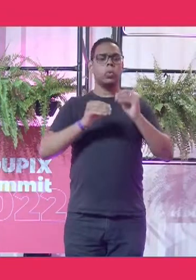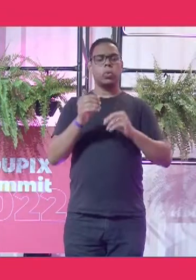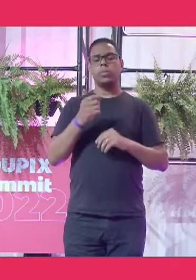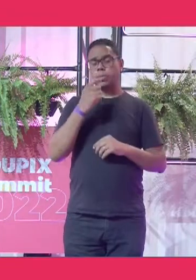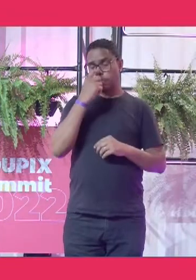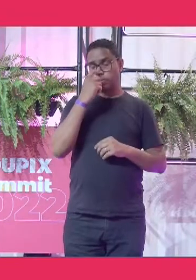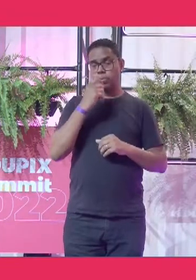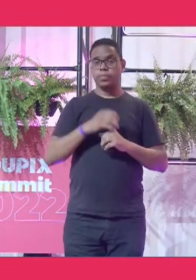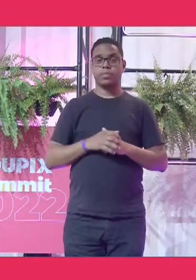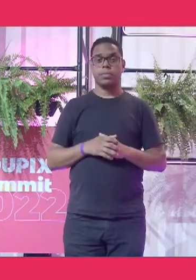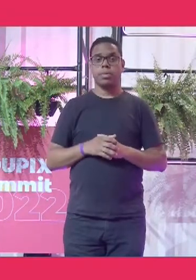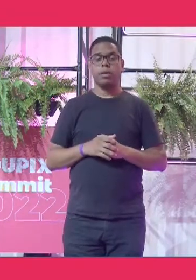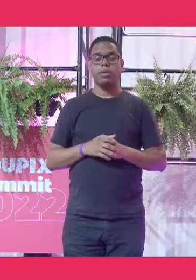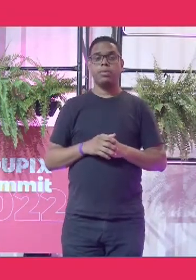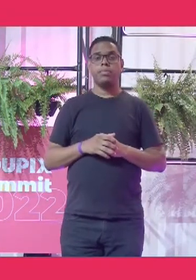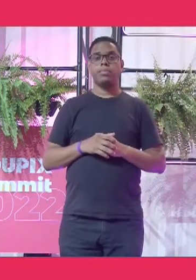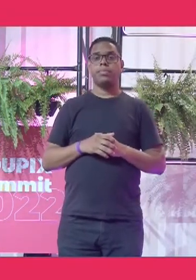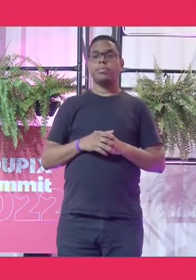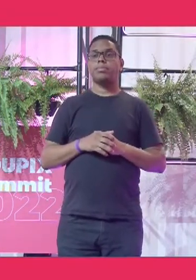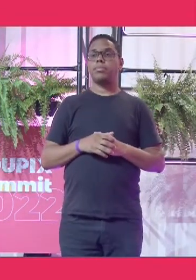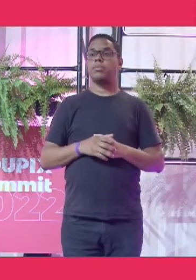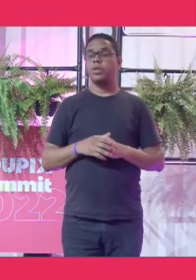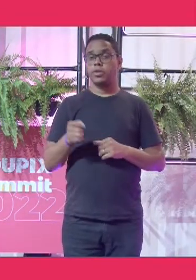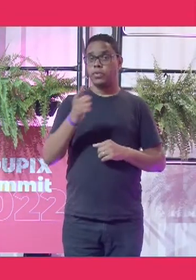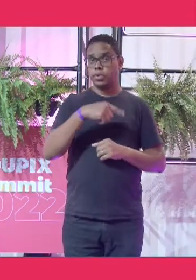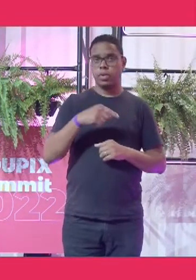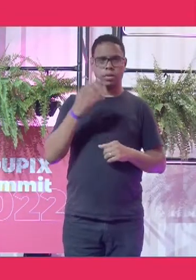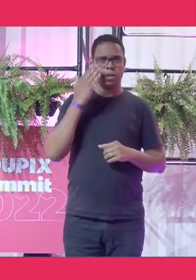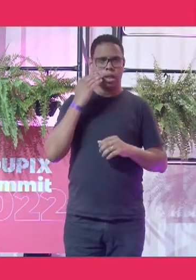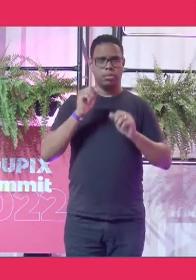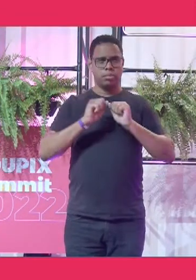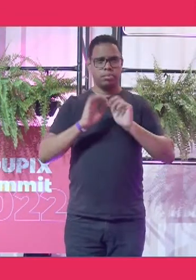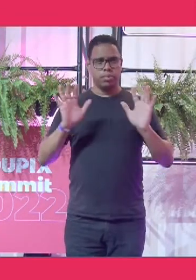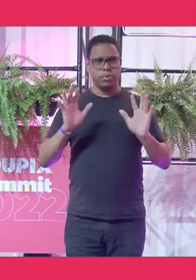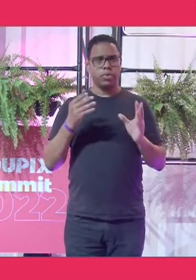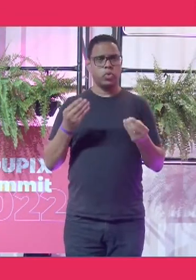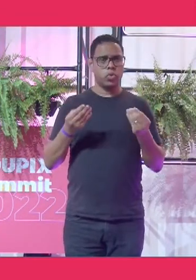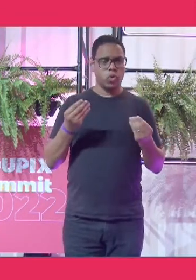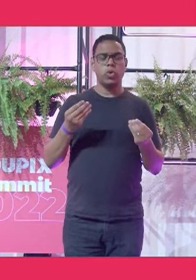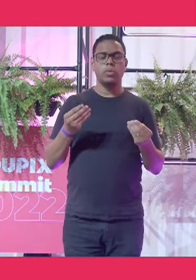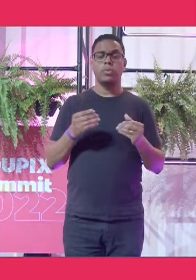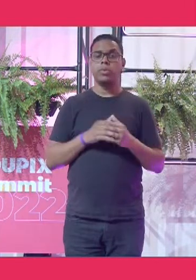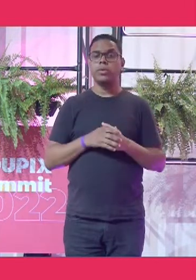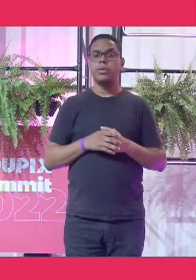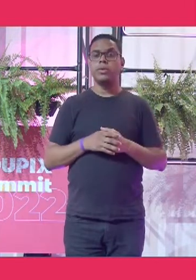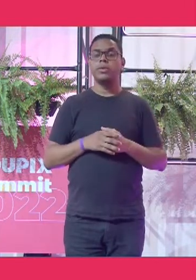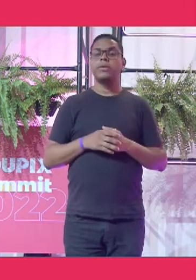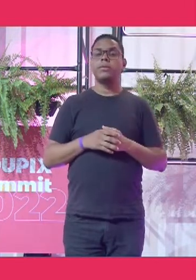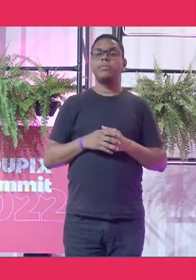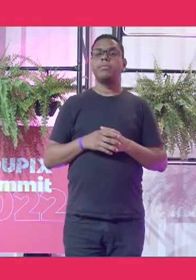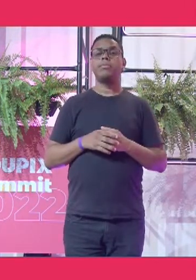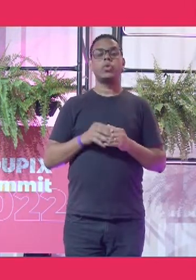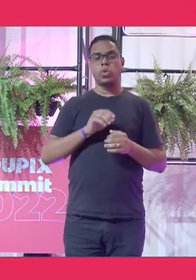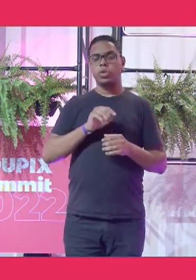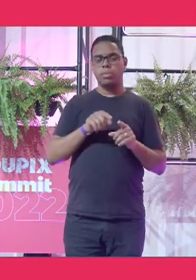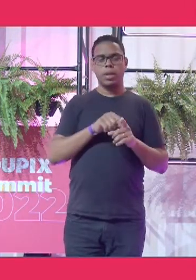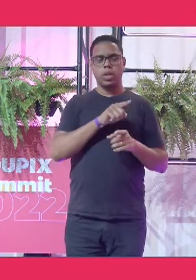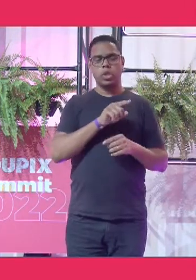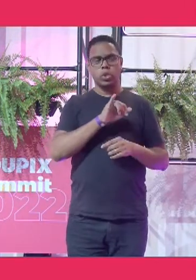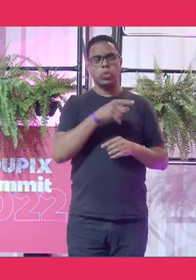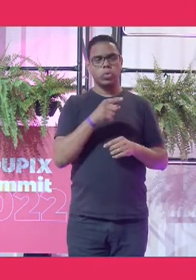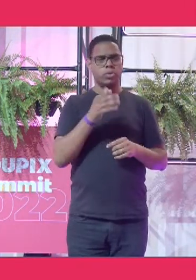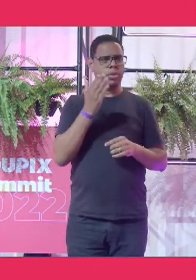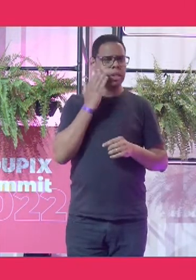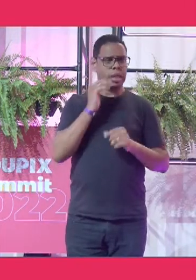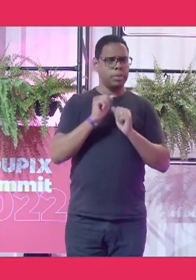isso. Sim. Vocês têm essa clareza, assim, mais a Nathalie e o Luiz por estarem ali, né, o João... vocês têm